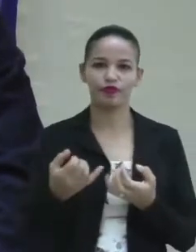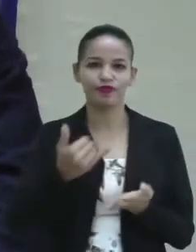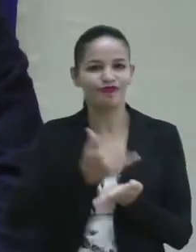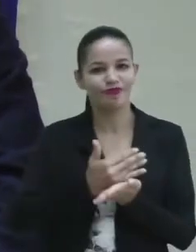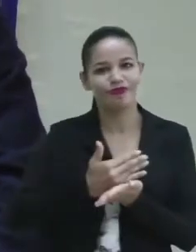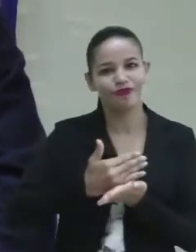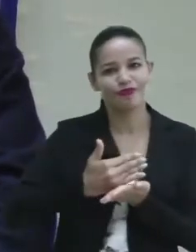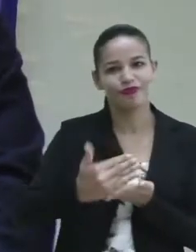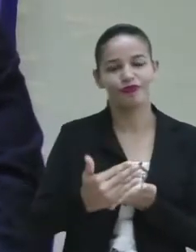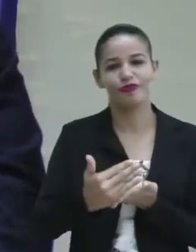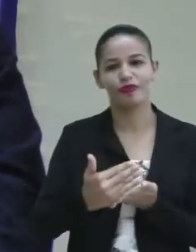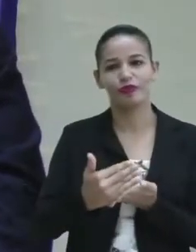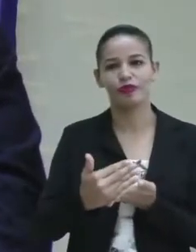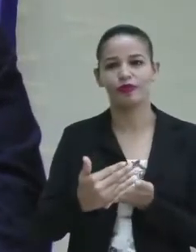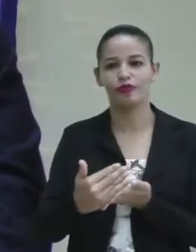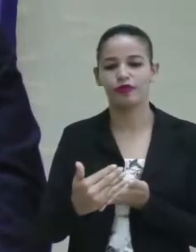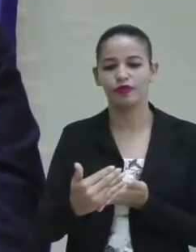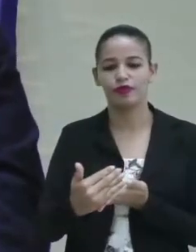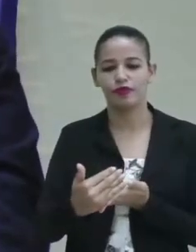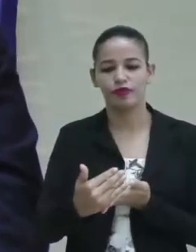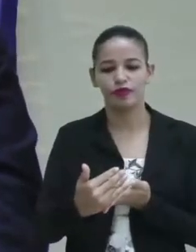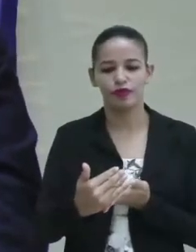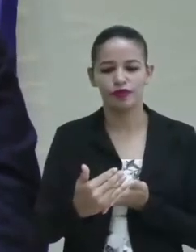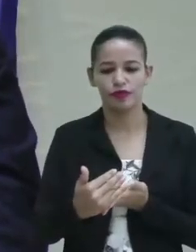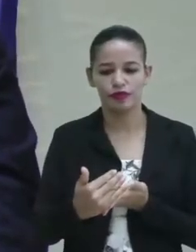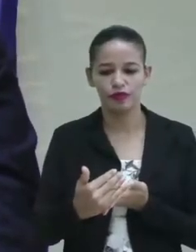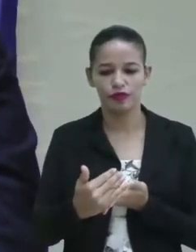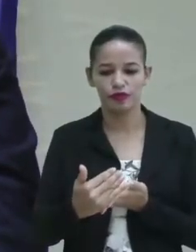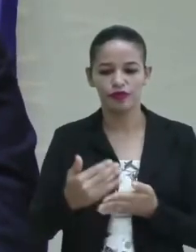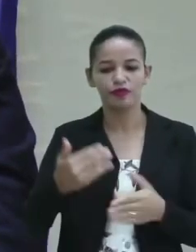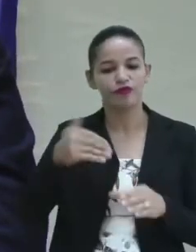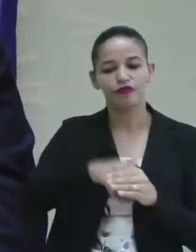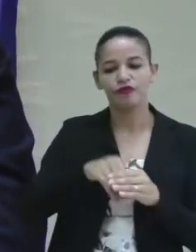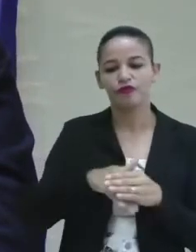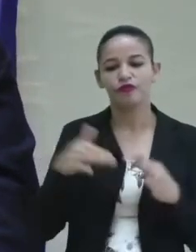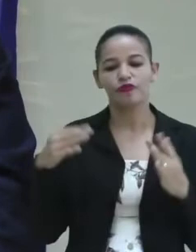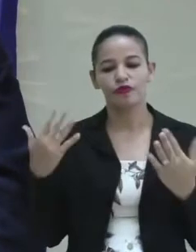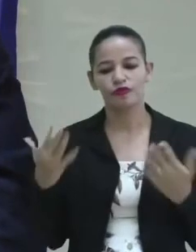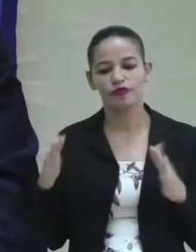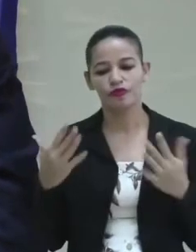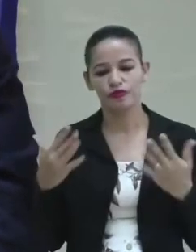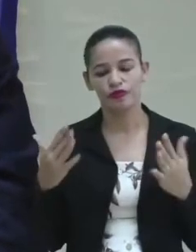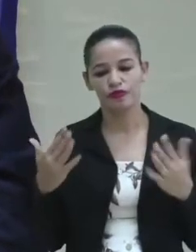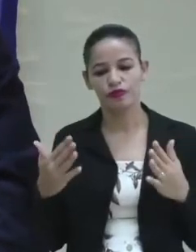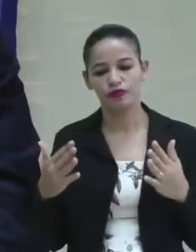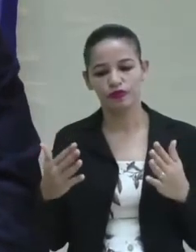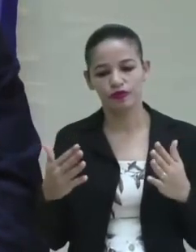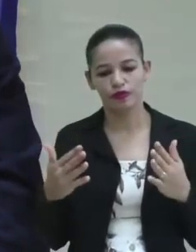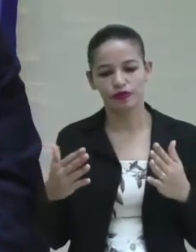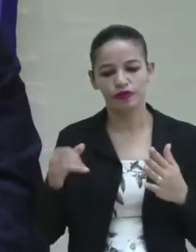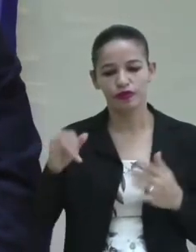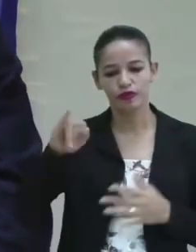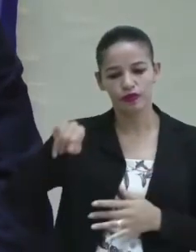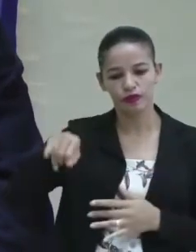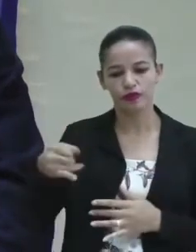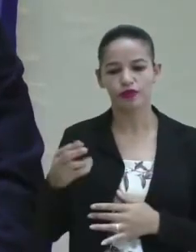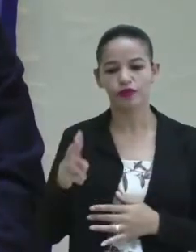inicialmente, pela moção de aplauso que aqui foi concedida a Juliano